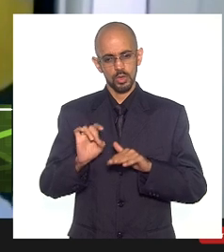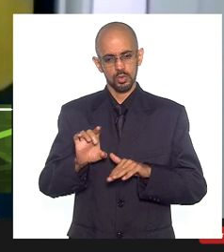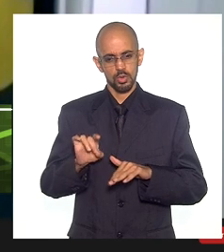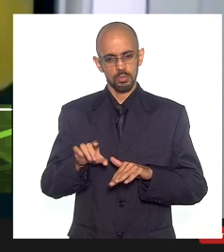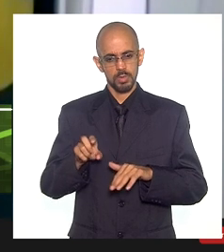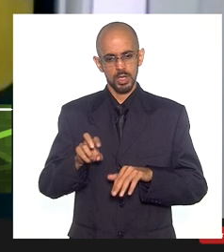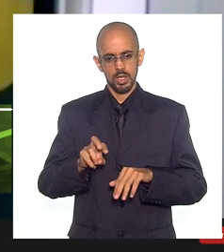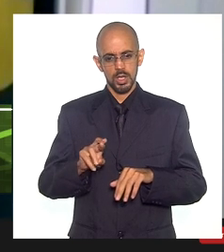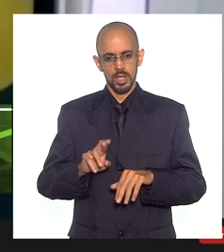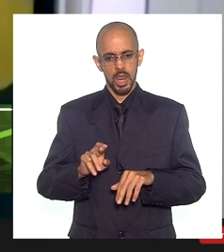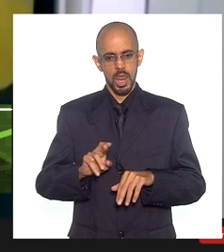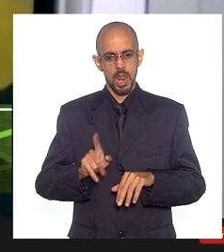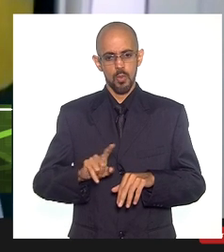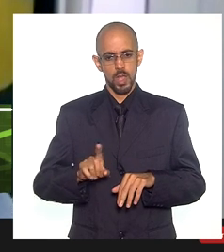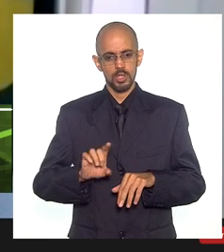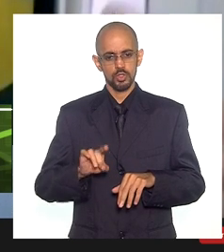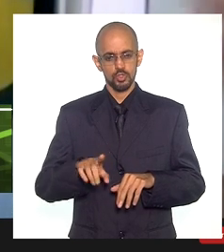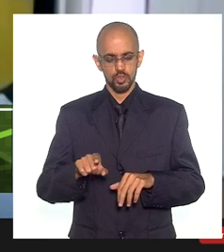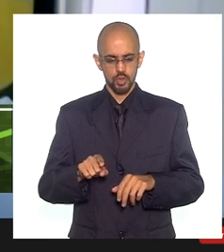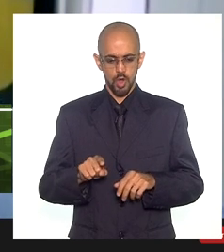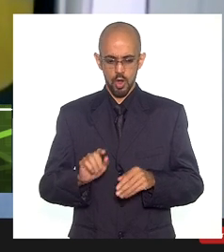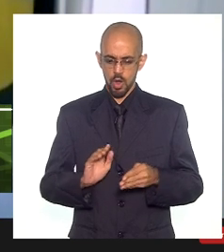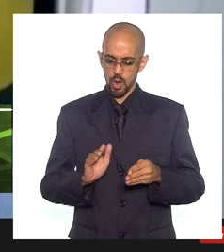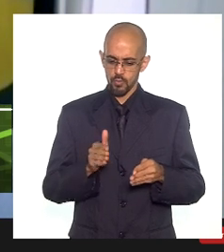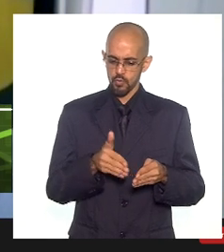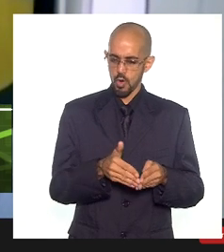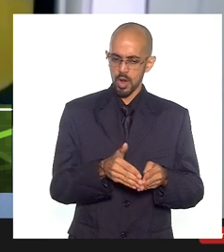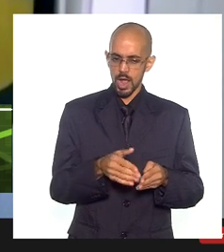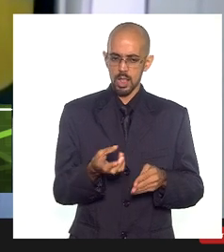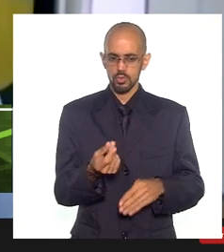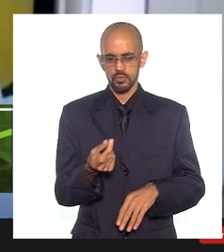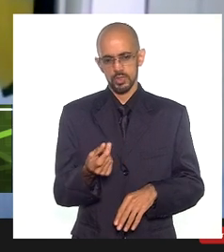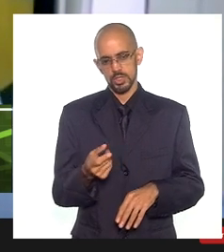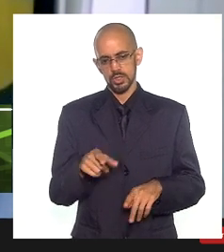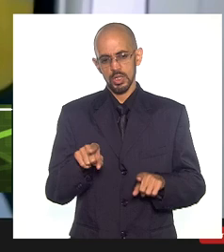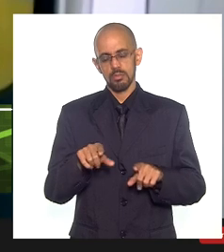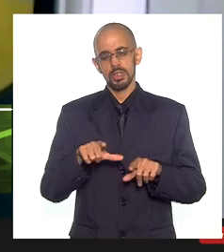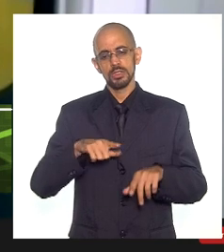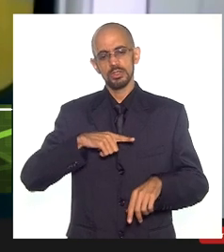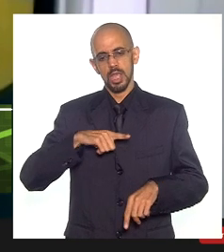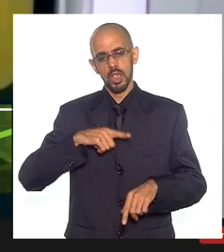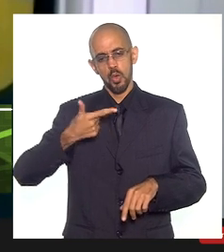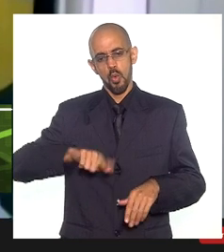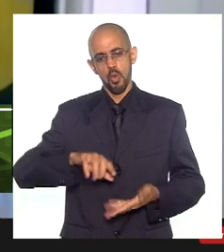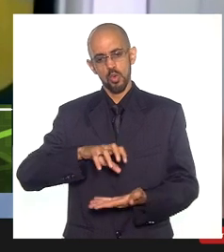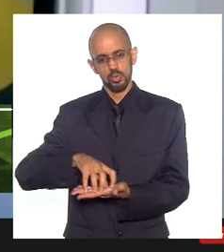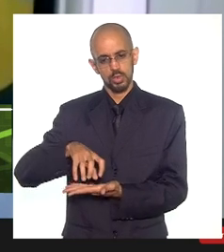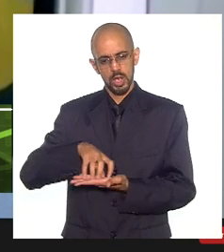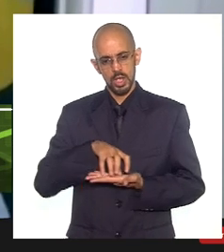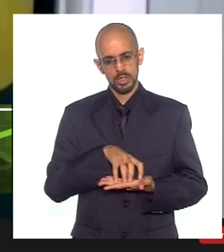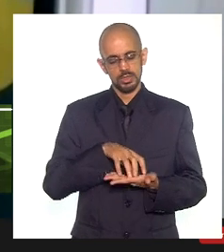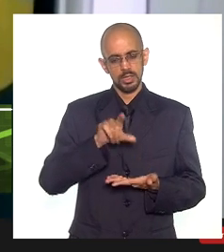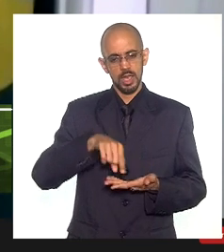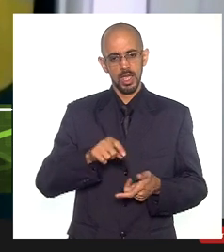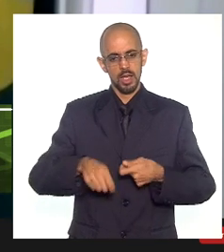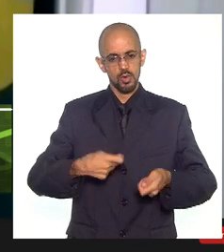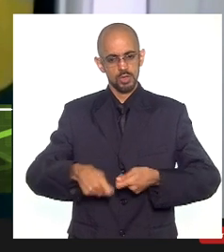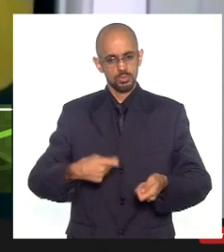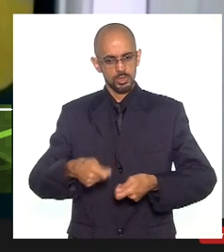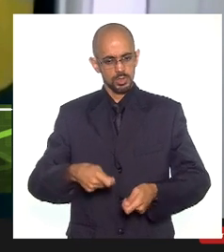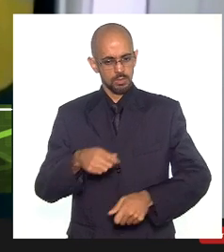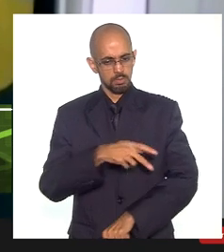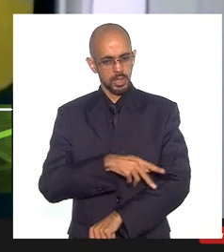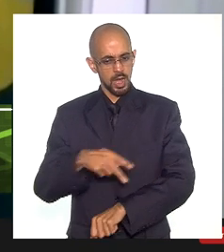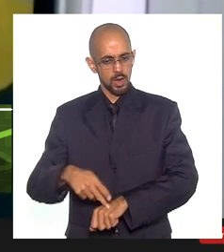apenas a dimensão financeira, ele se estende também a outras áreas, como a gestão administrativa, com a gestão acadêmica e pedagógica,